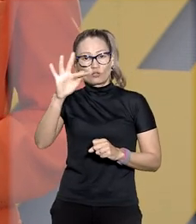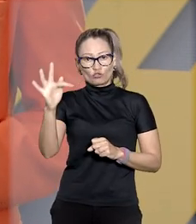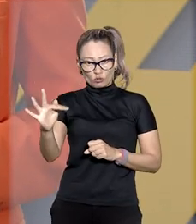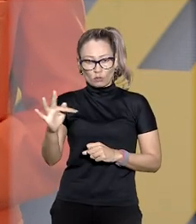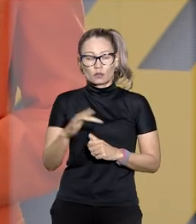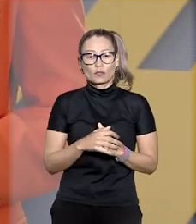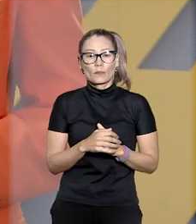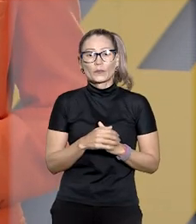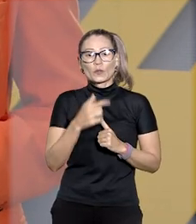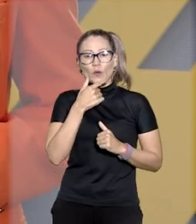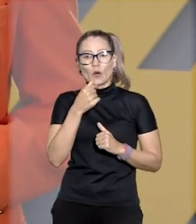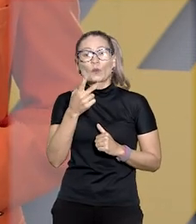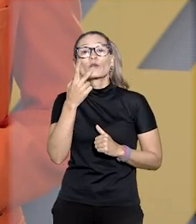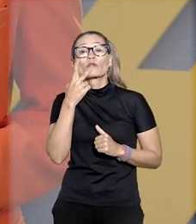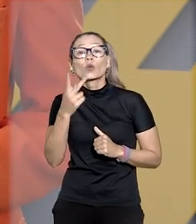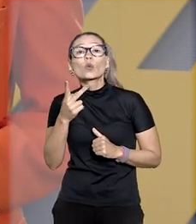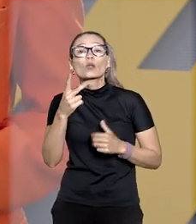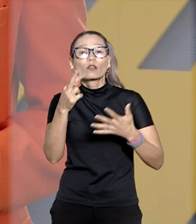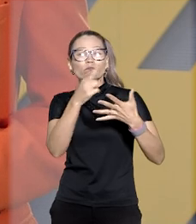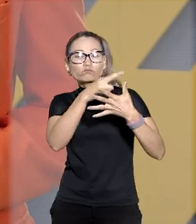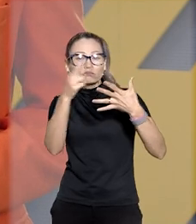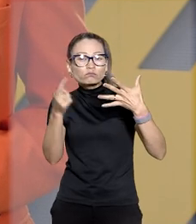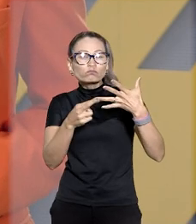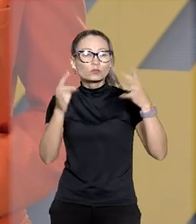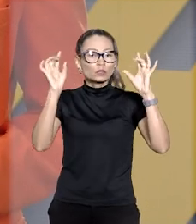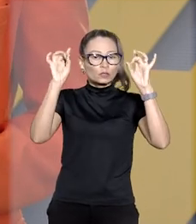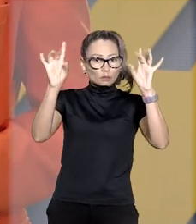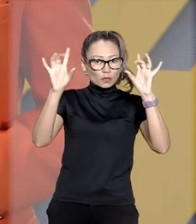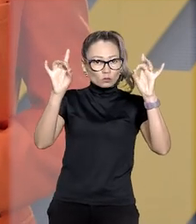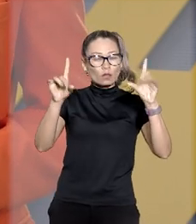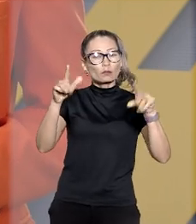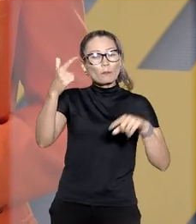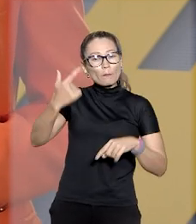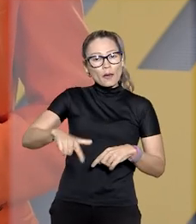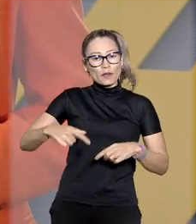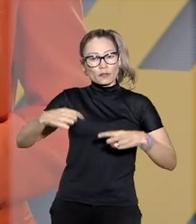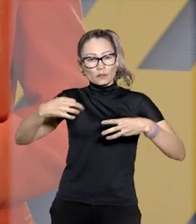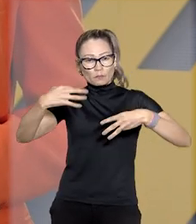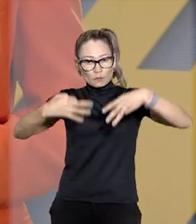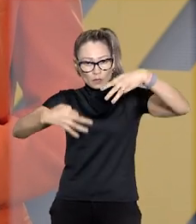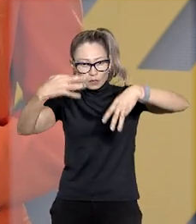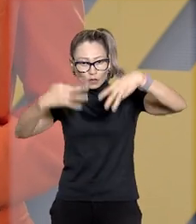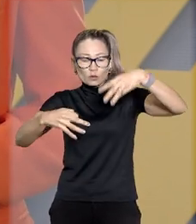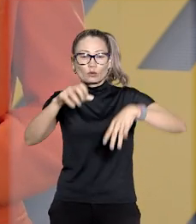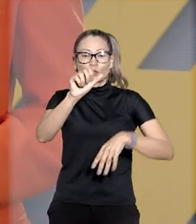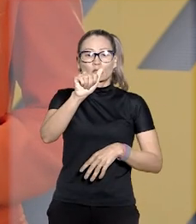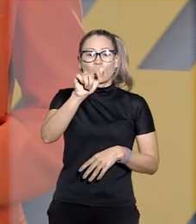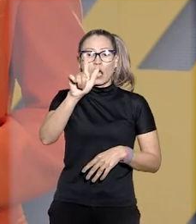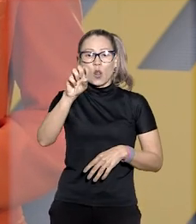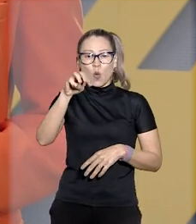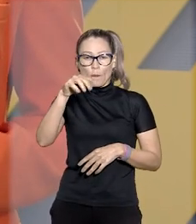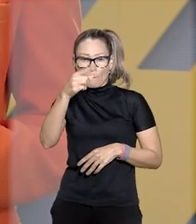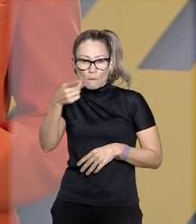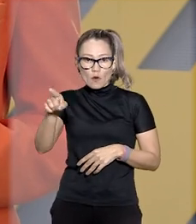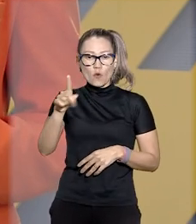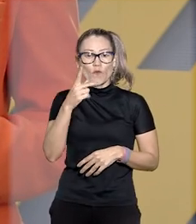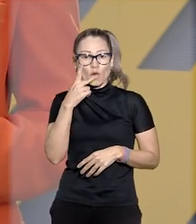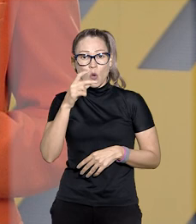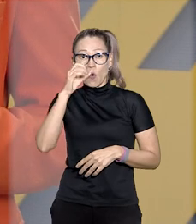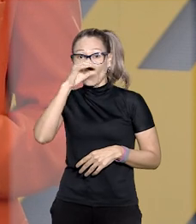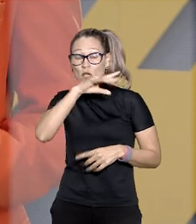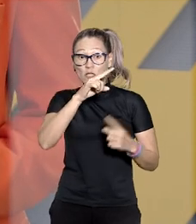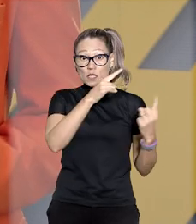homem, então, interpôs agravo em recurso especial, porém o relator do caso, o ministro Luiz Felipe Salomão, pontuou que o recorrente